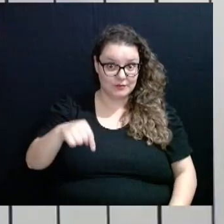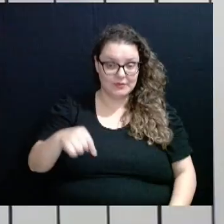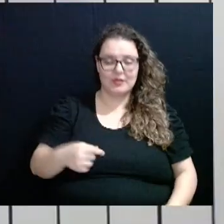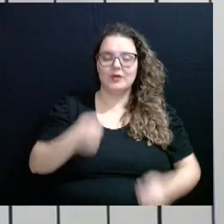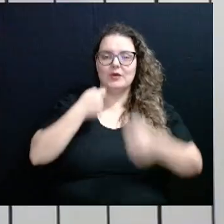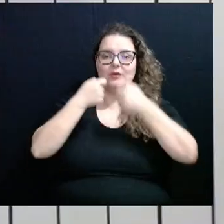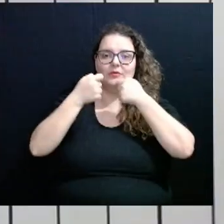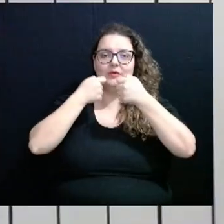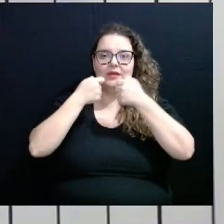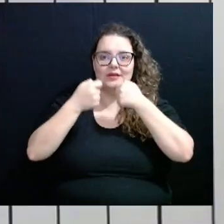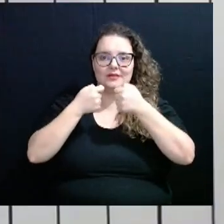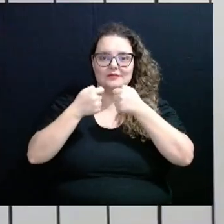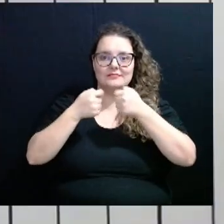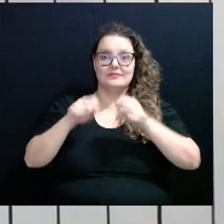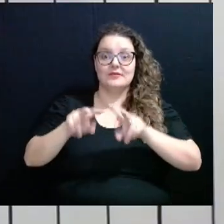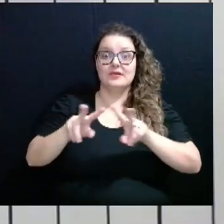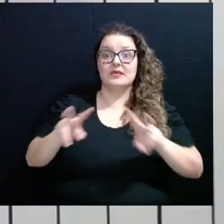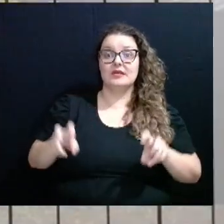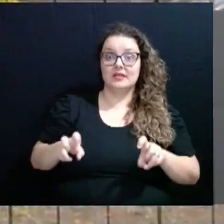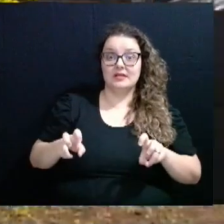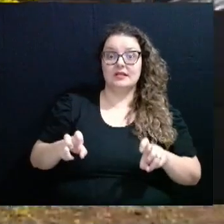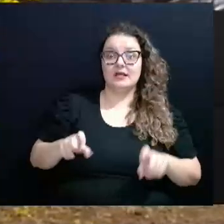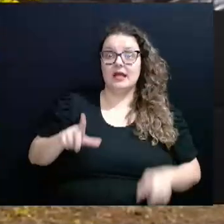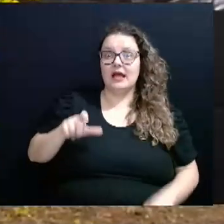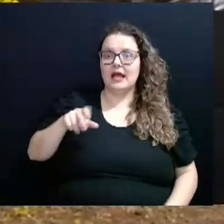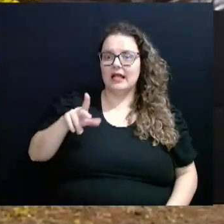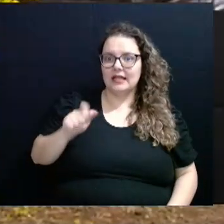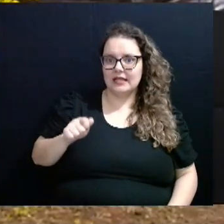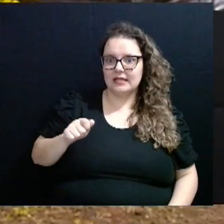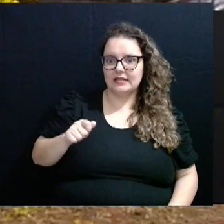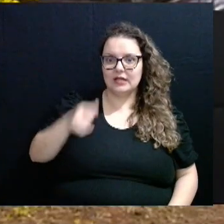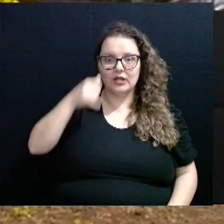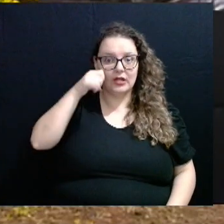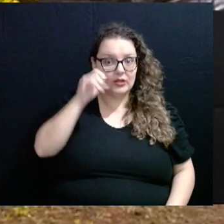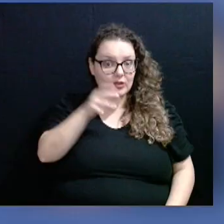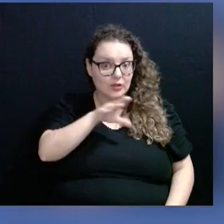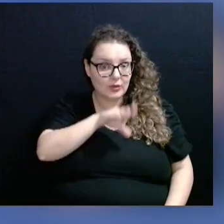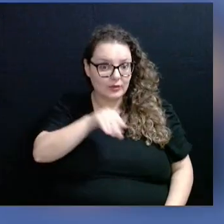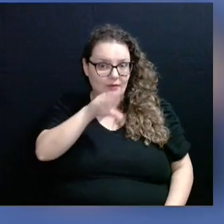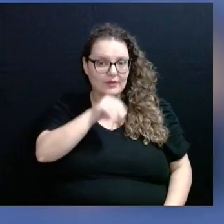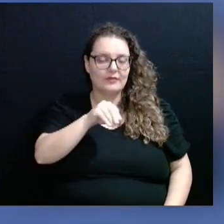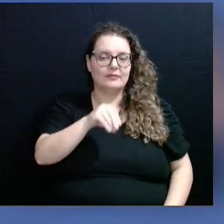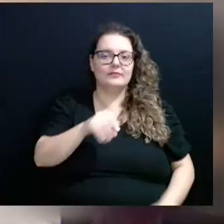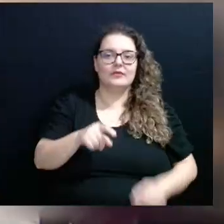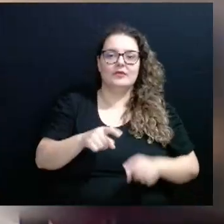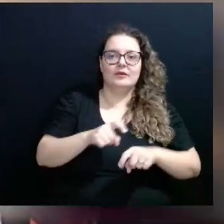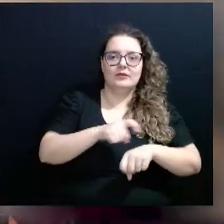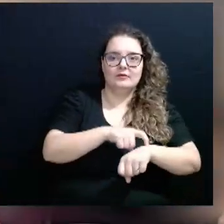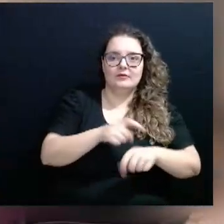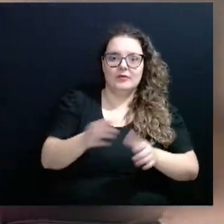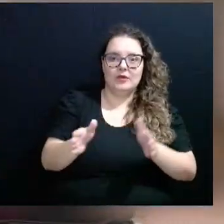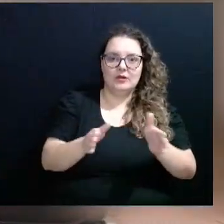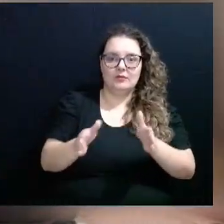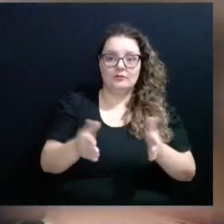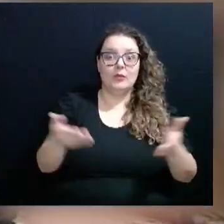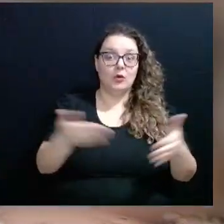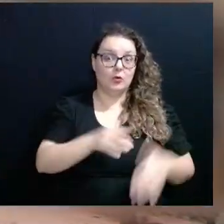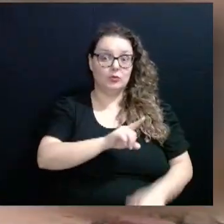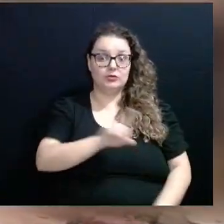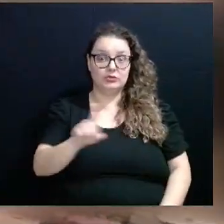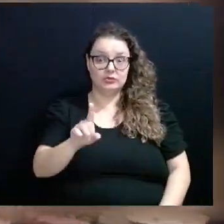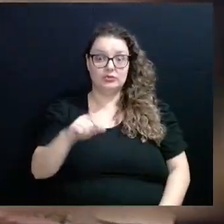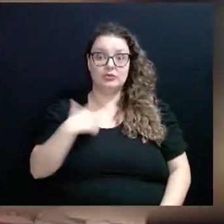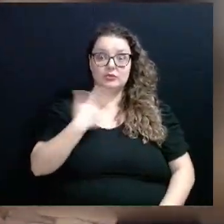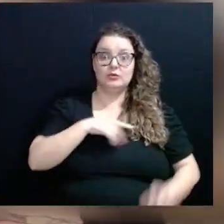sobre a lenda do boi falô. Essa história virou um curta chamado Hoje Não. Nós acompanhamos